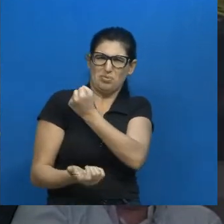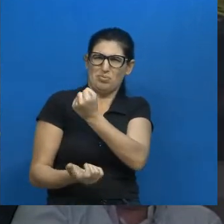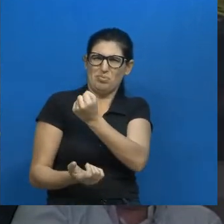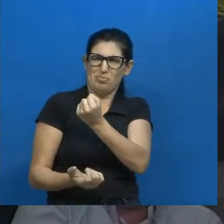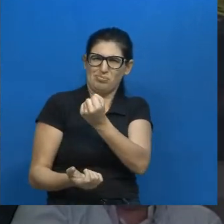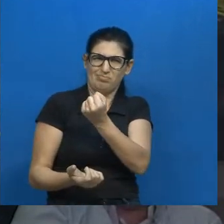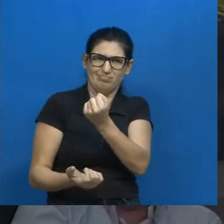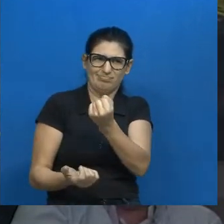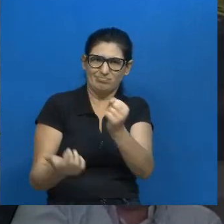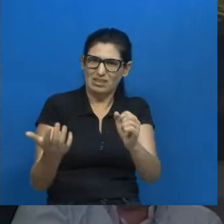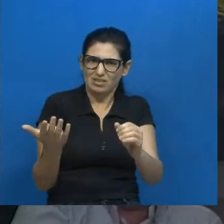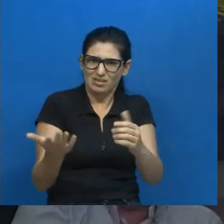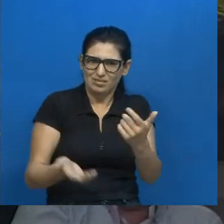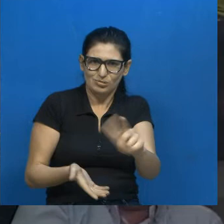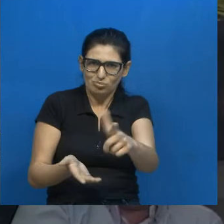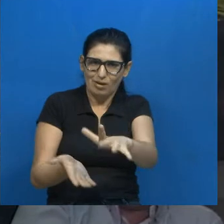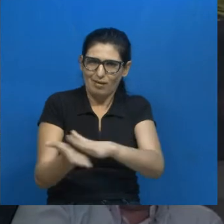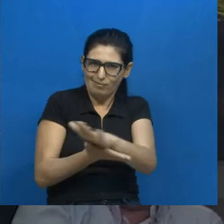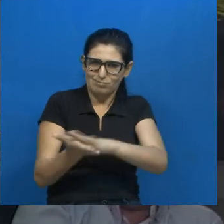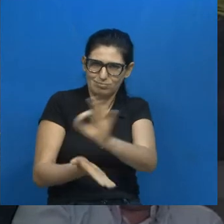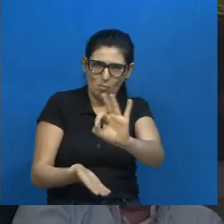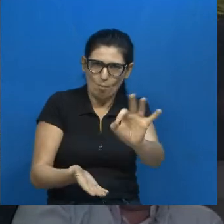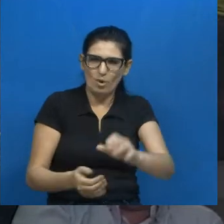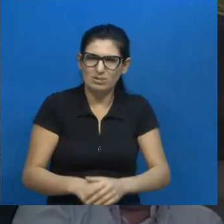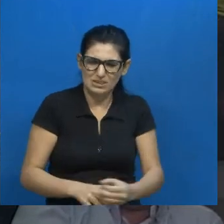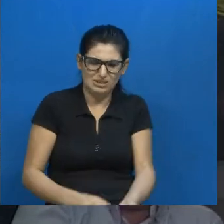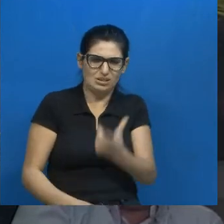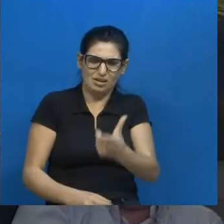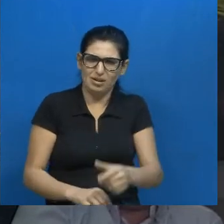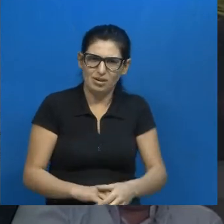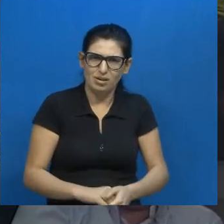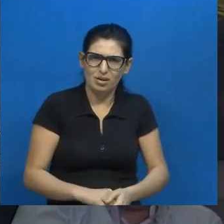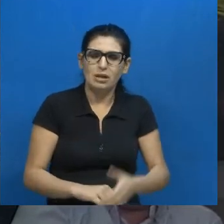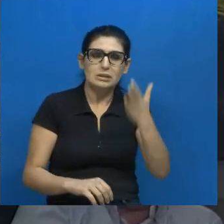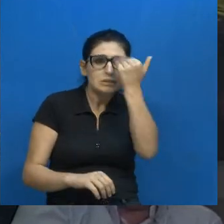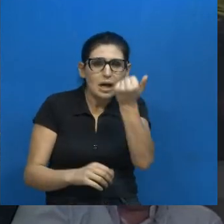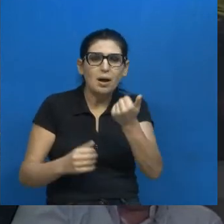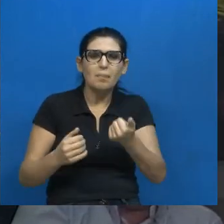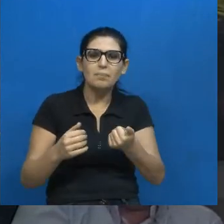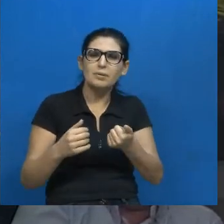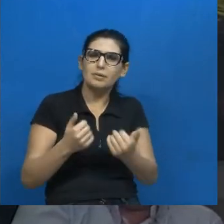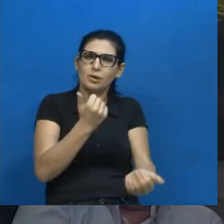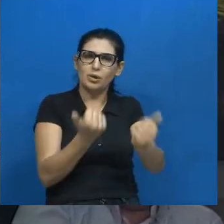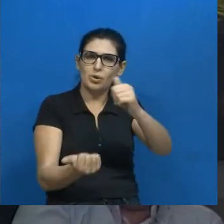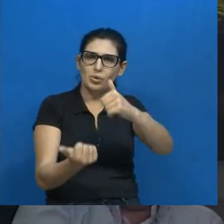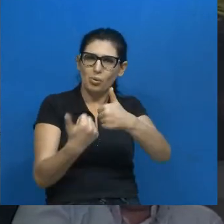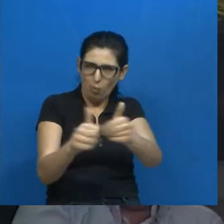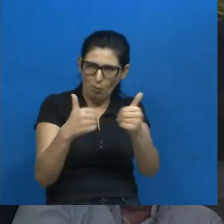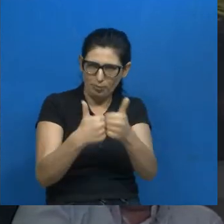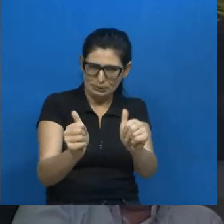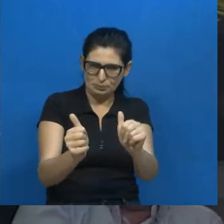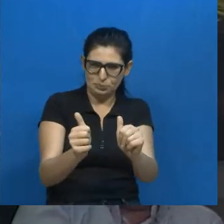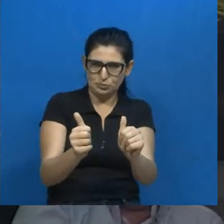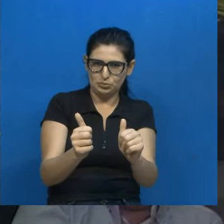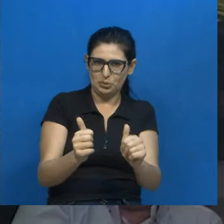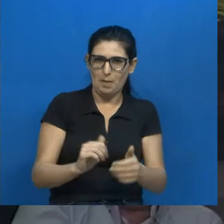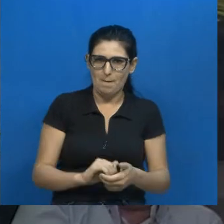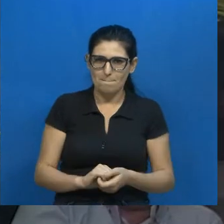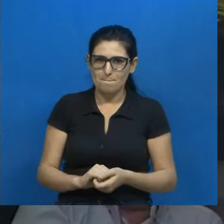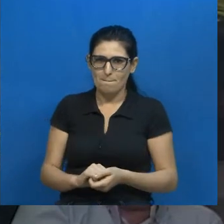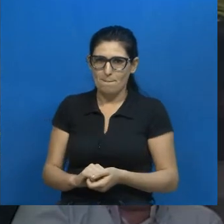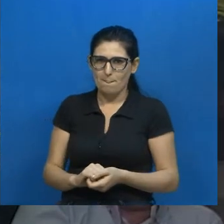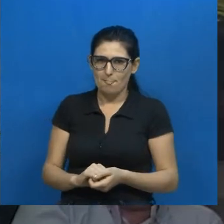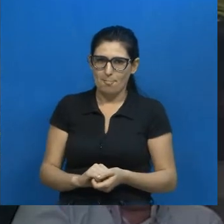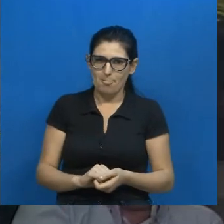sendo cumprido. Independente da linha que você utiliza, você sabe que não está havendo, aparentemente,